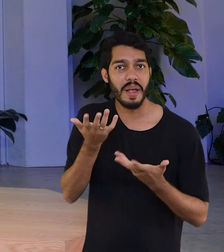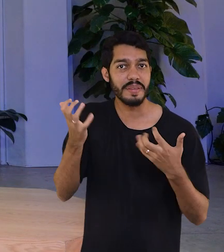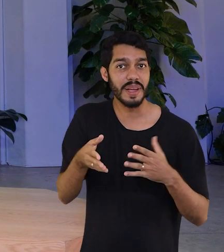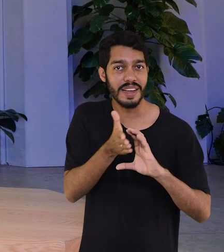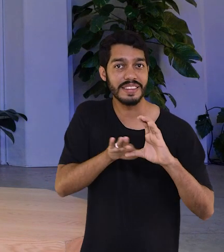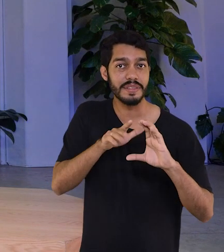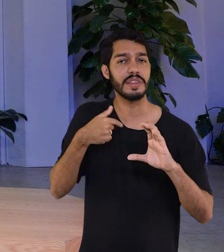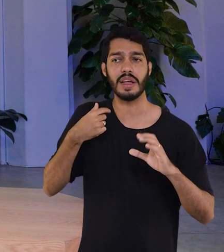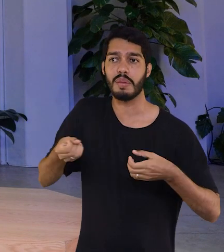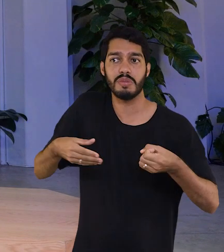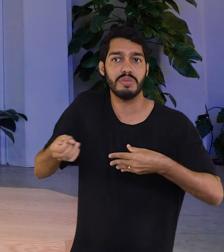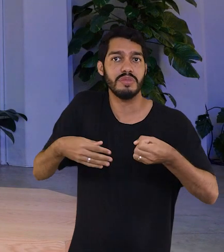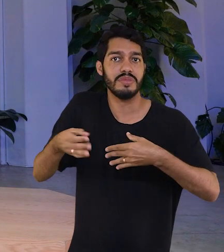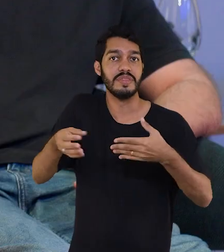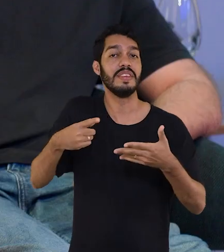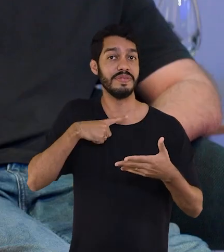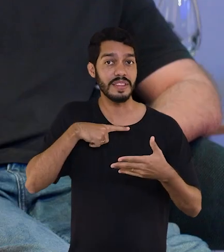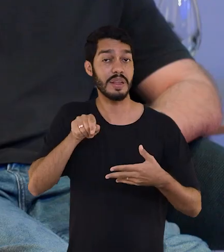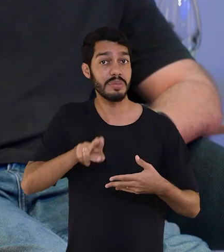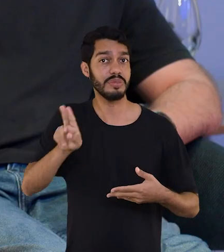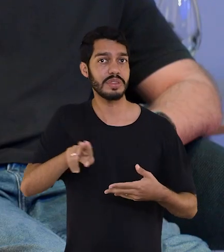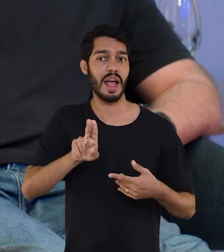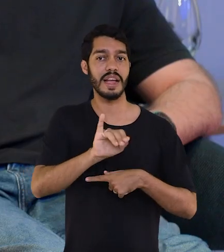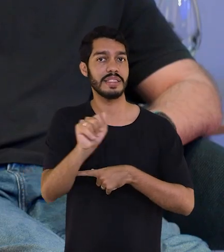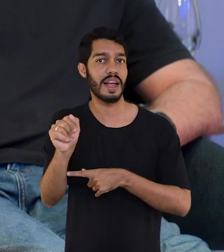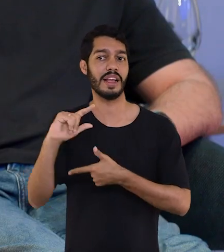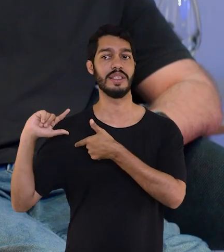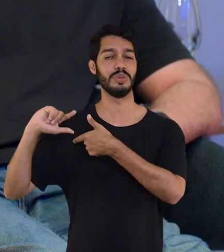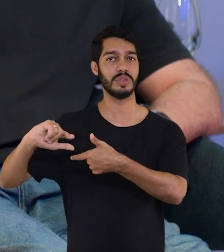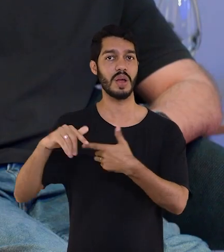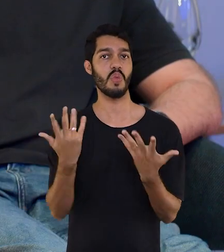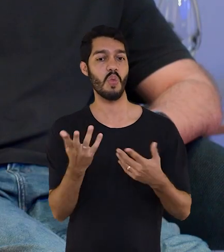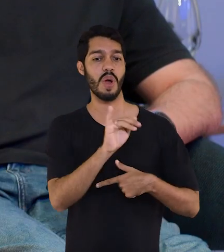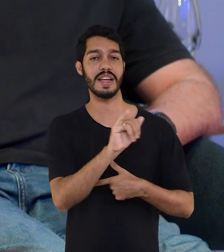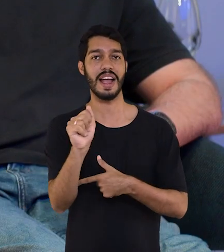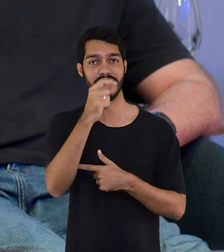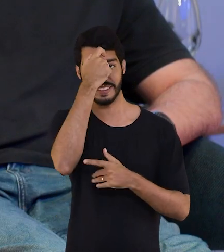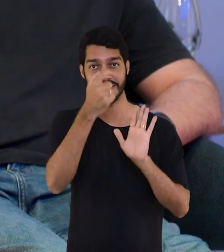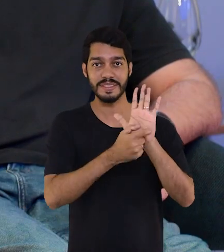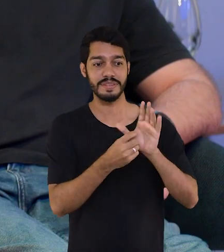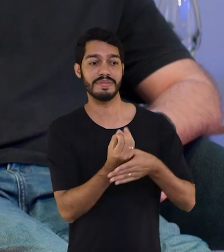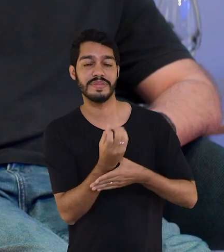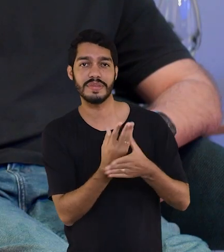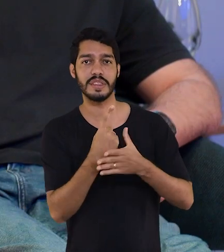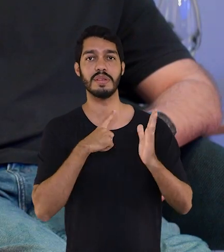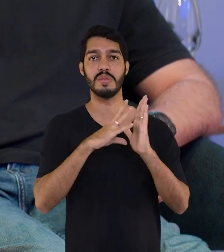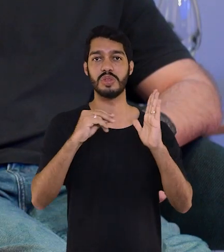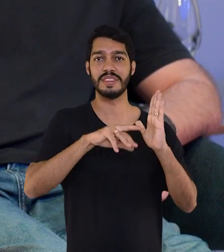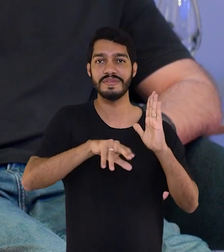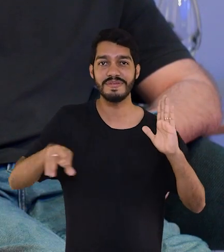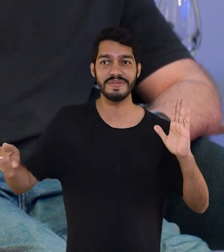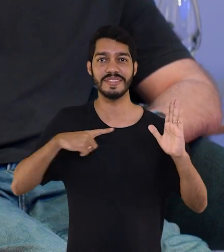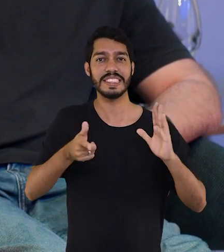desse produto agora, cada semana tem um produto, uma solução nova com o IA, seja ela tradicional, generativa, ou os próprios agentes, né, modelos